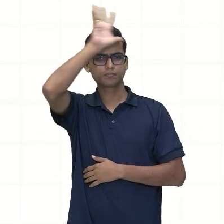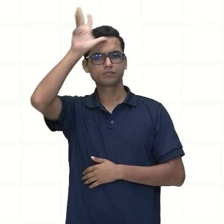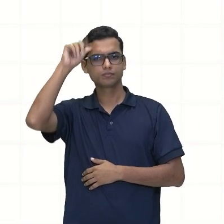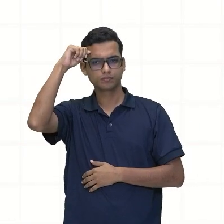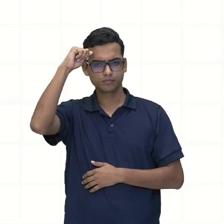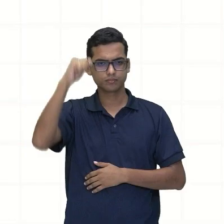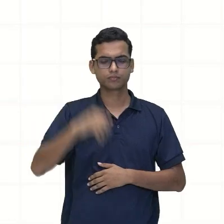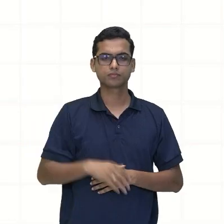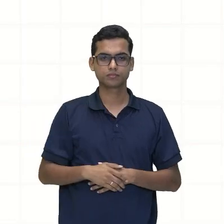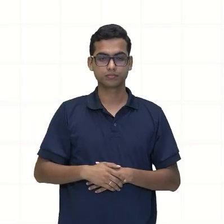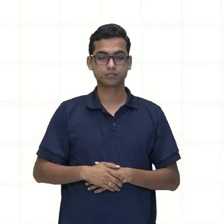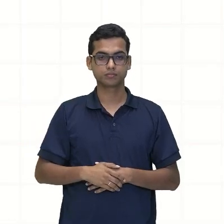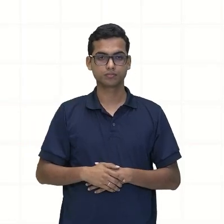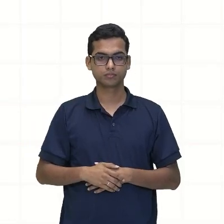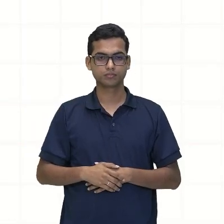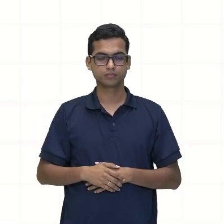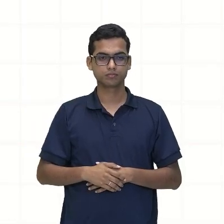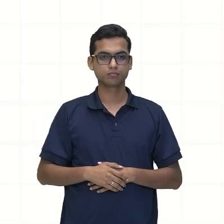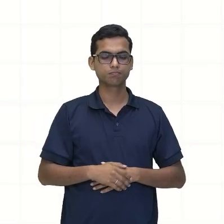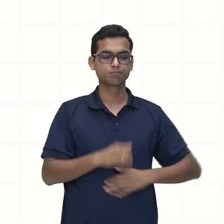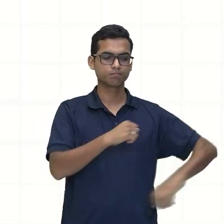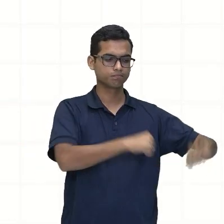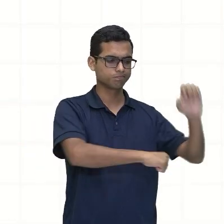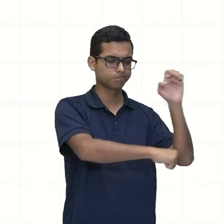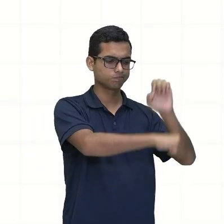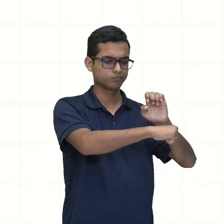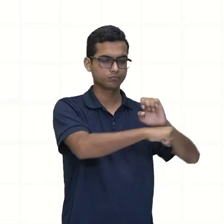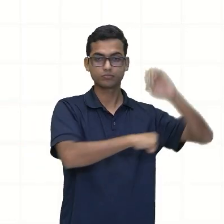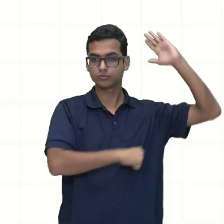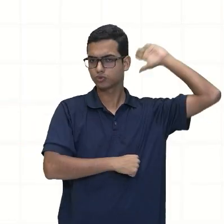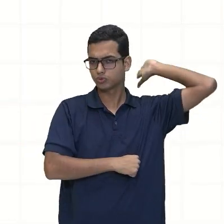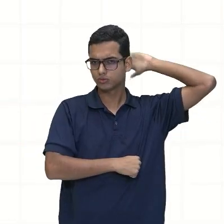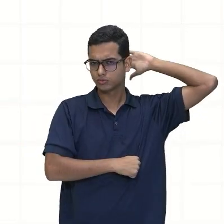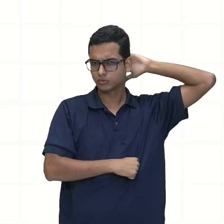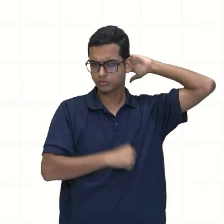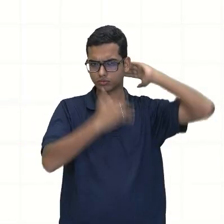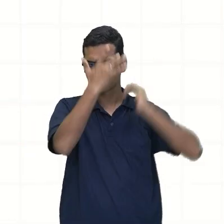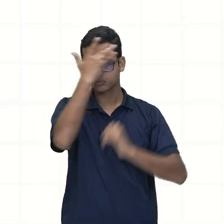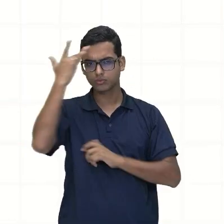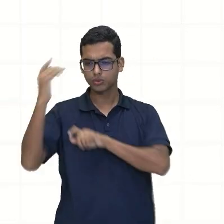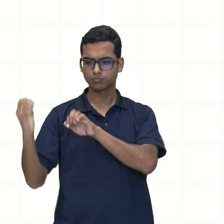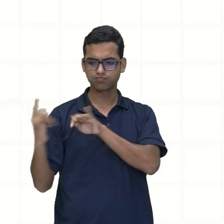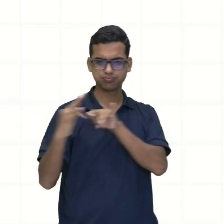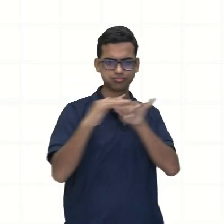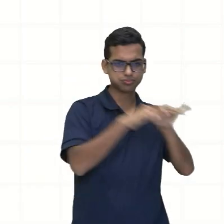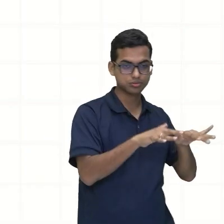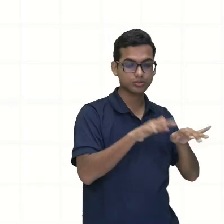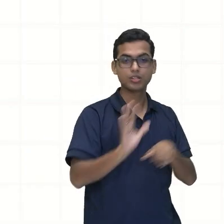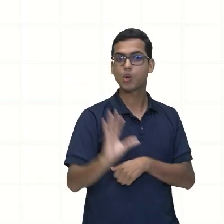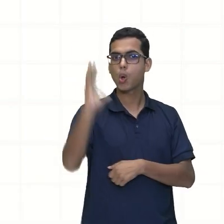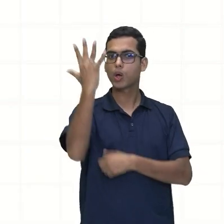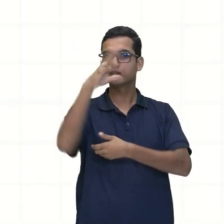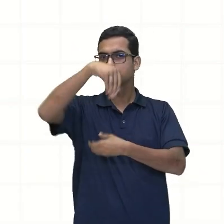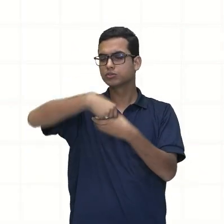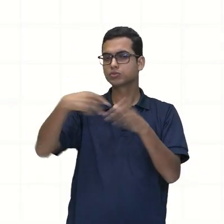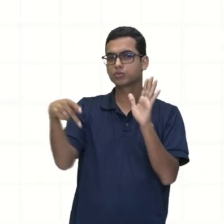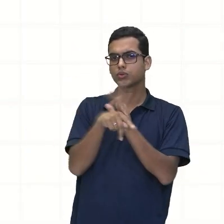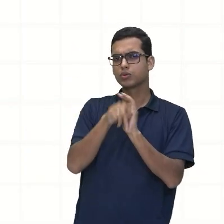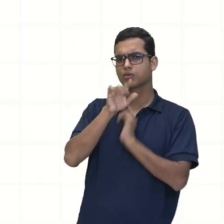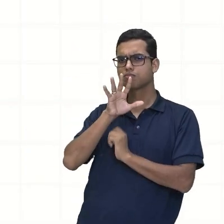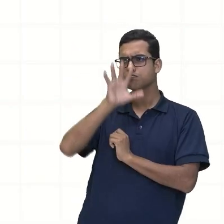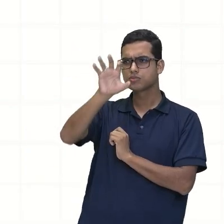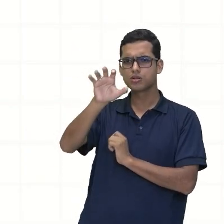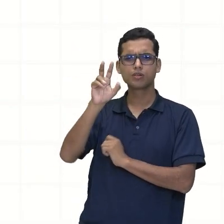para o estado do Pará. Então, se aconteceu aí dentro de uma mesma região, qual é essa região que nós